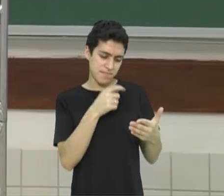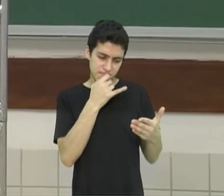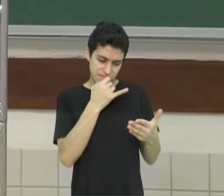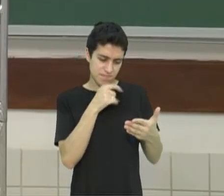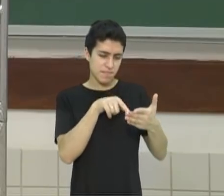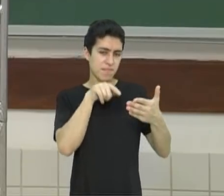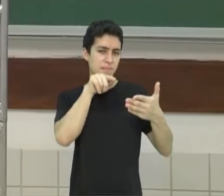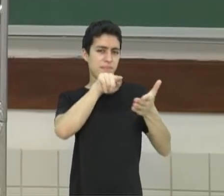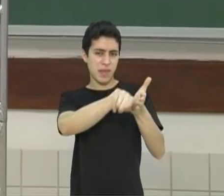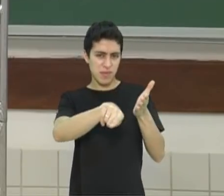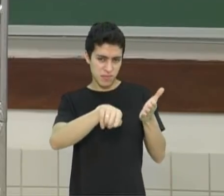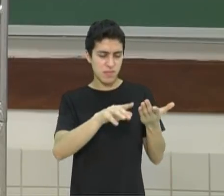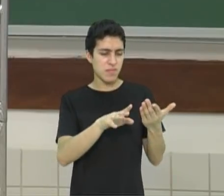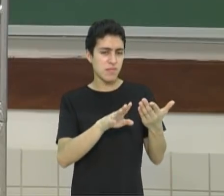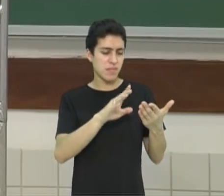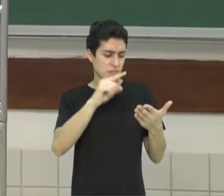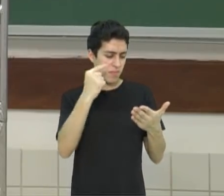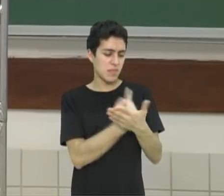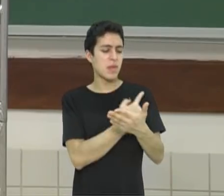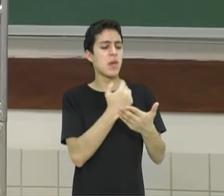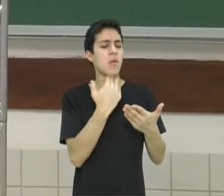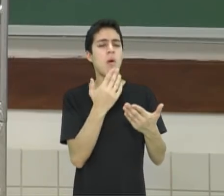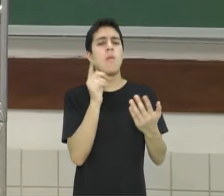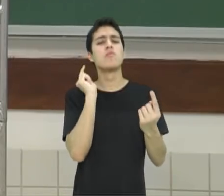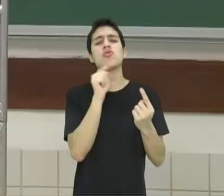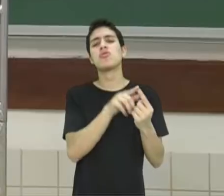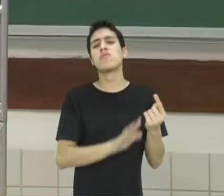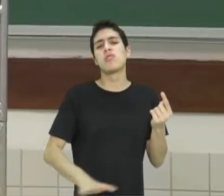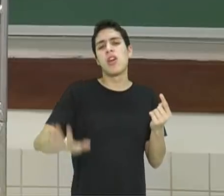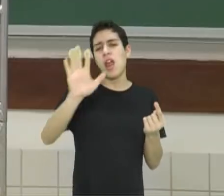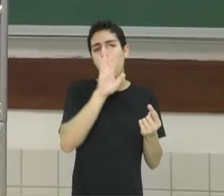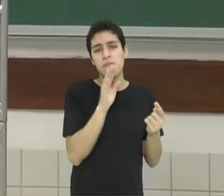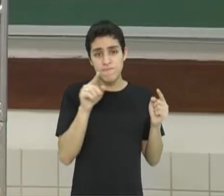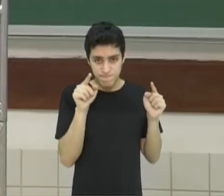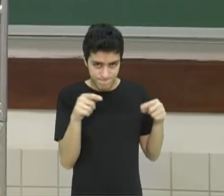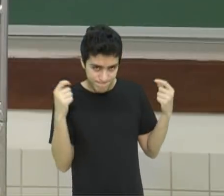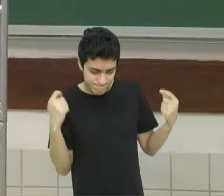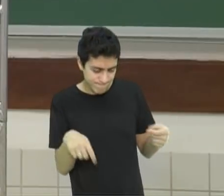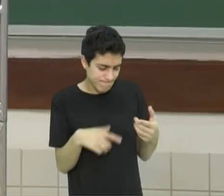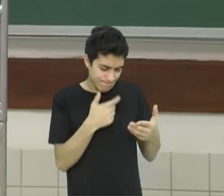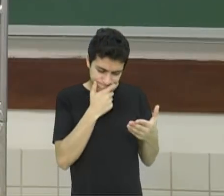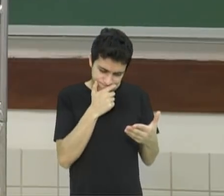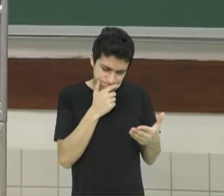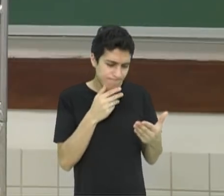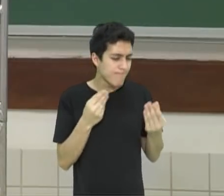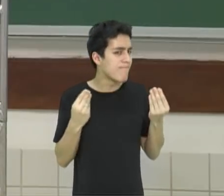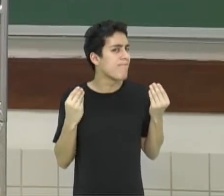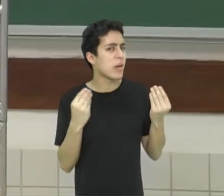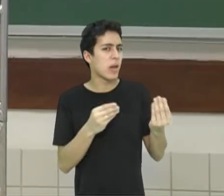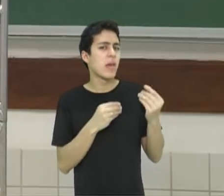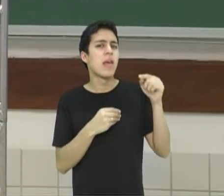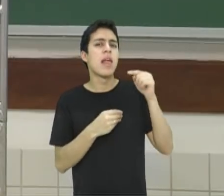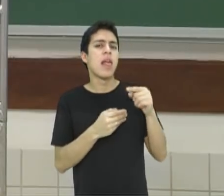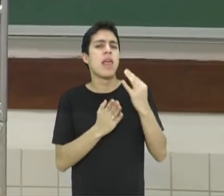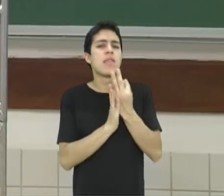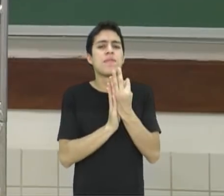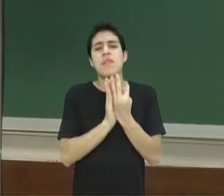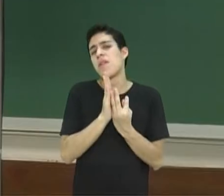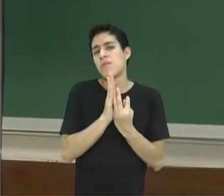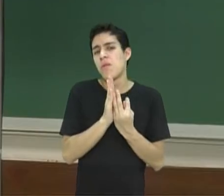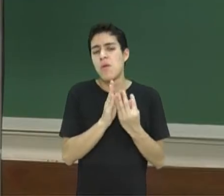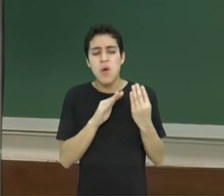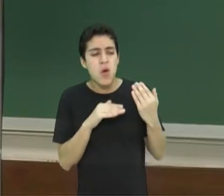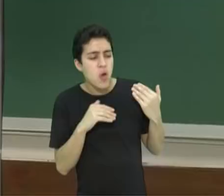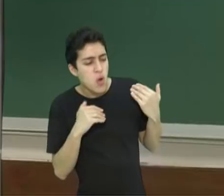tem esse questionamento, qual é o objetivo geral? Você precisa pensar, para que essa pessoa fez esse texto? Que objetivo